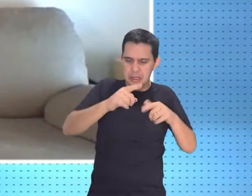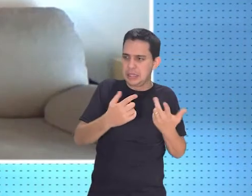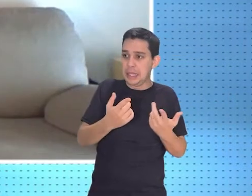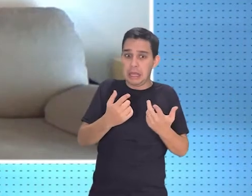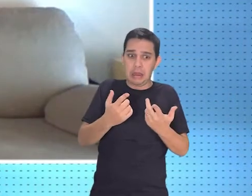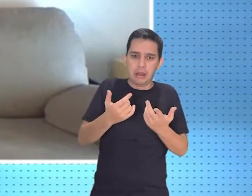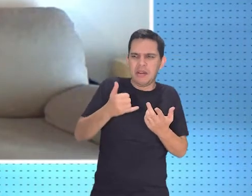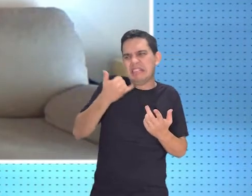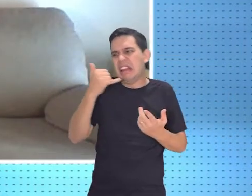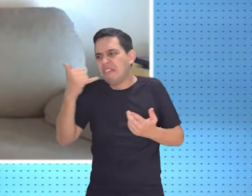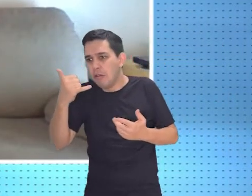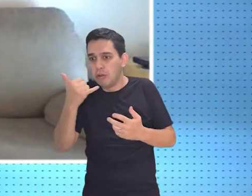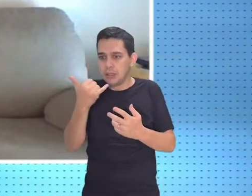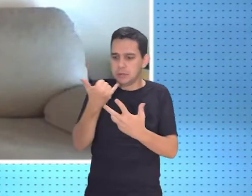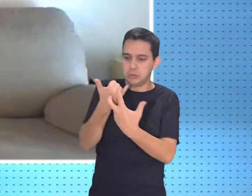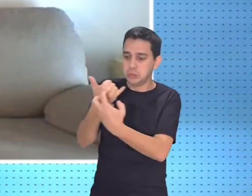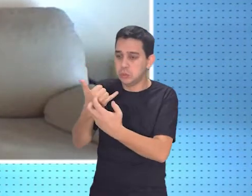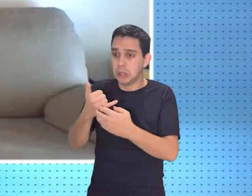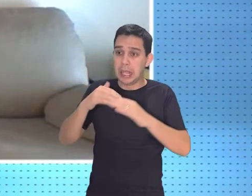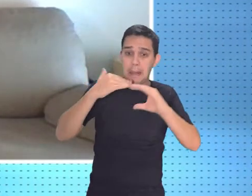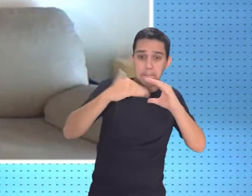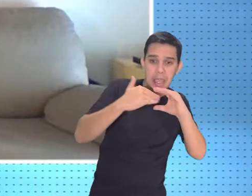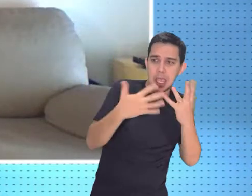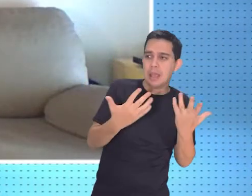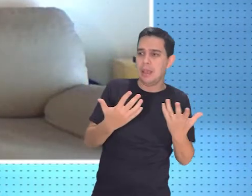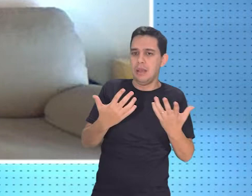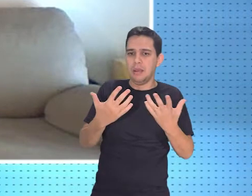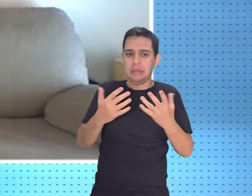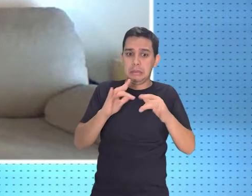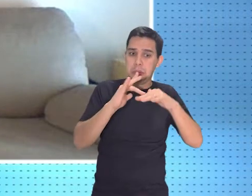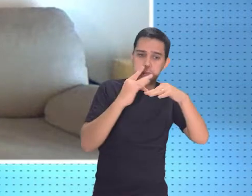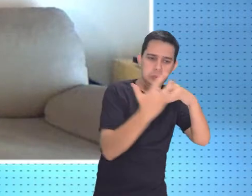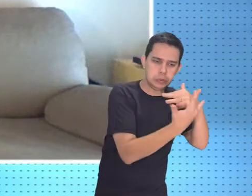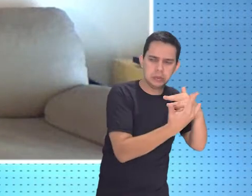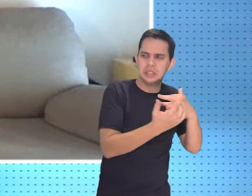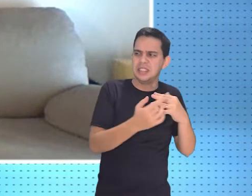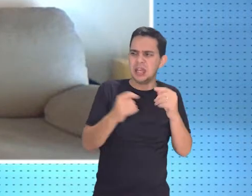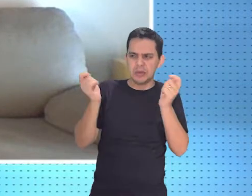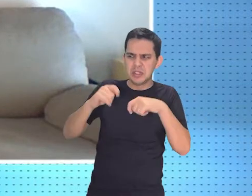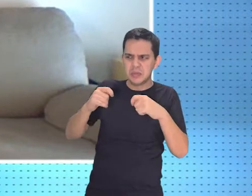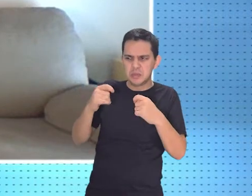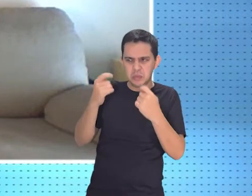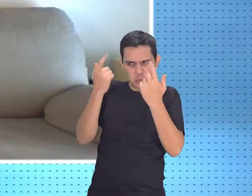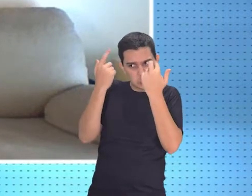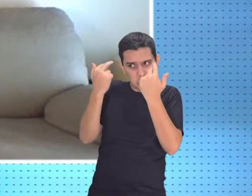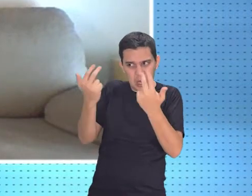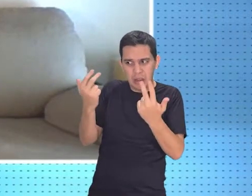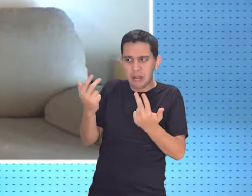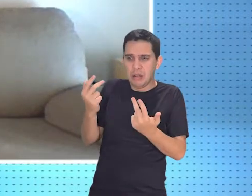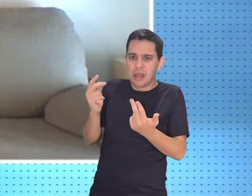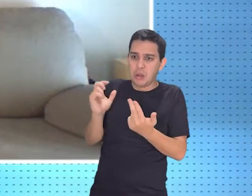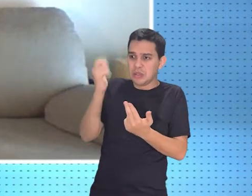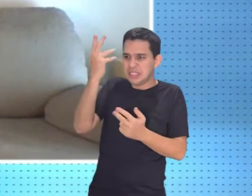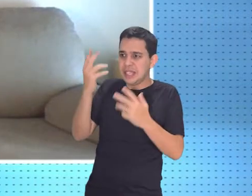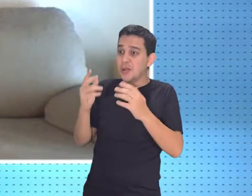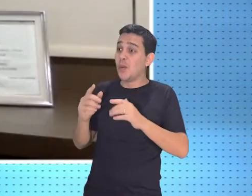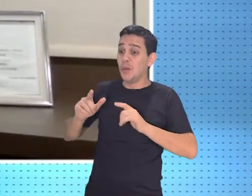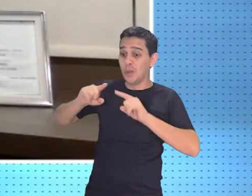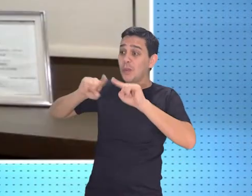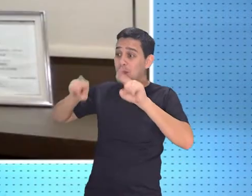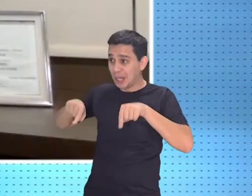via telefônica, e-mail, redes sociais, tornaram-se mais comuns casos de dano moral praticado pelo